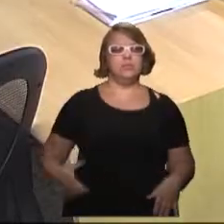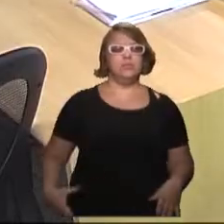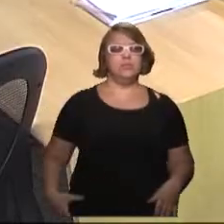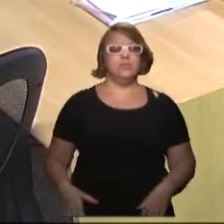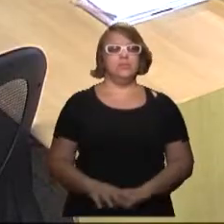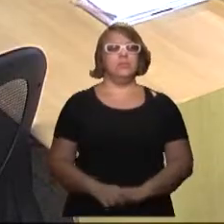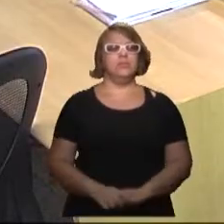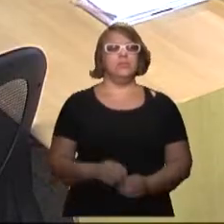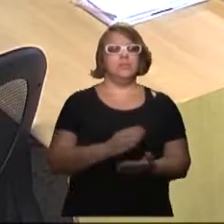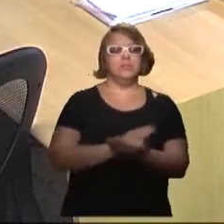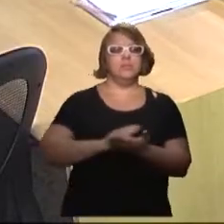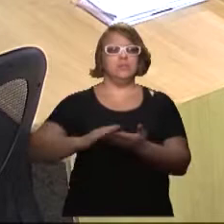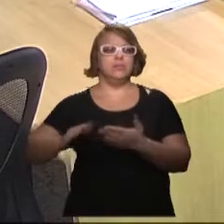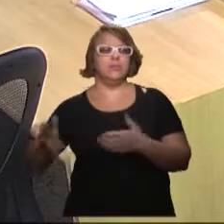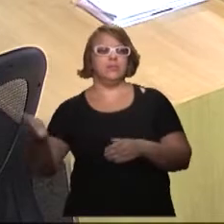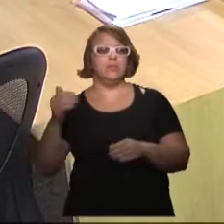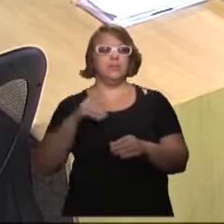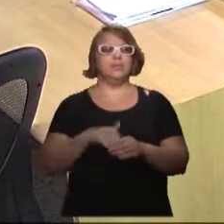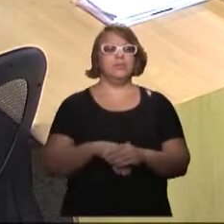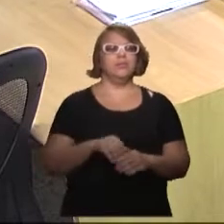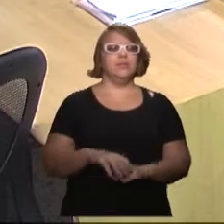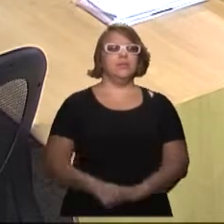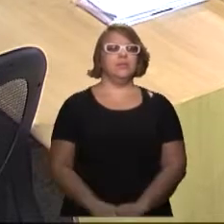Em encaminhamento de voto. Vizinho da Palácia.